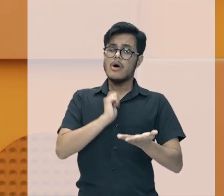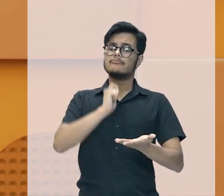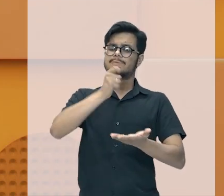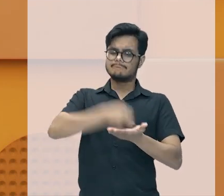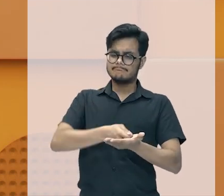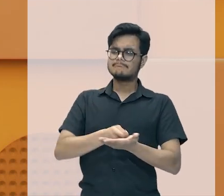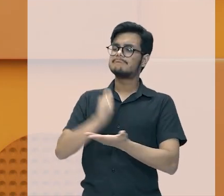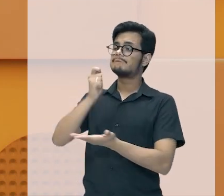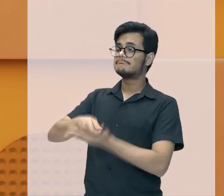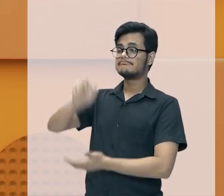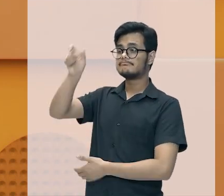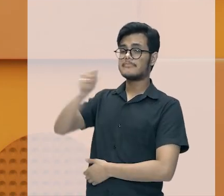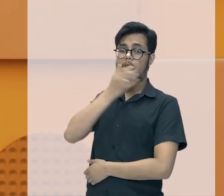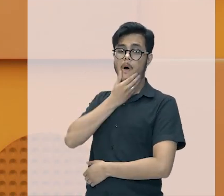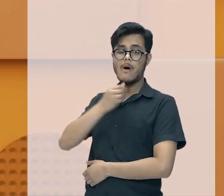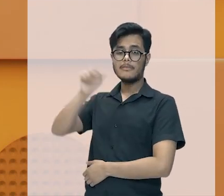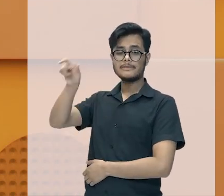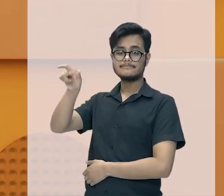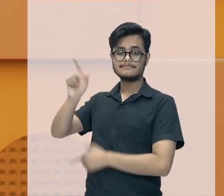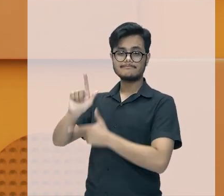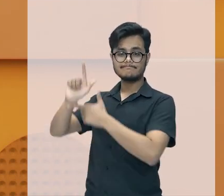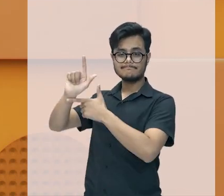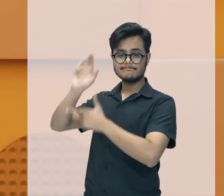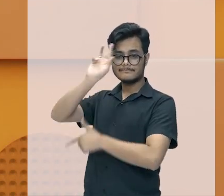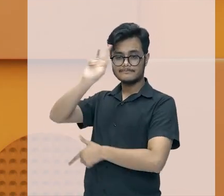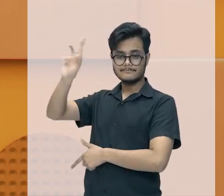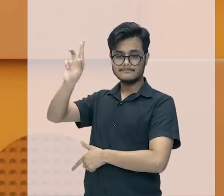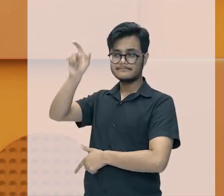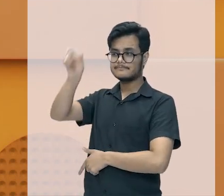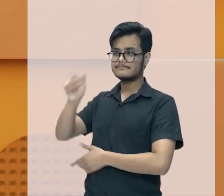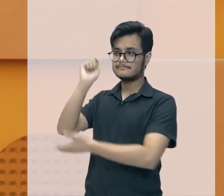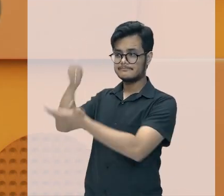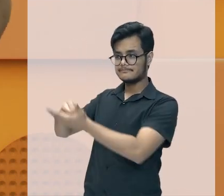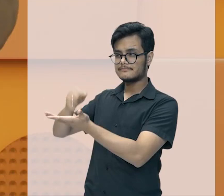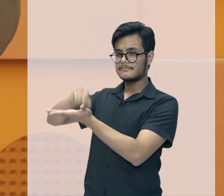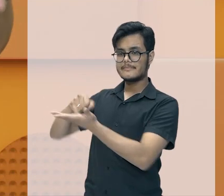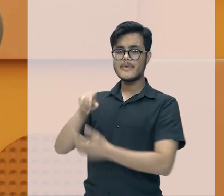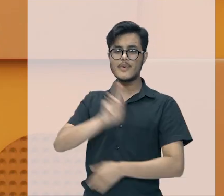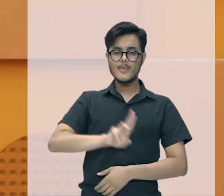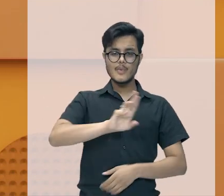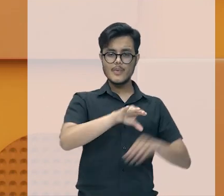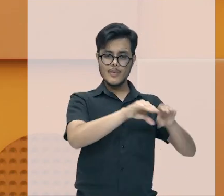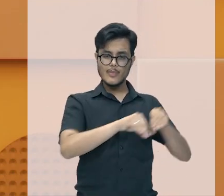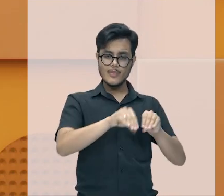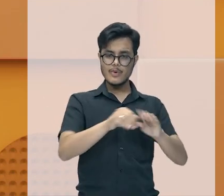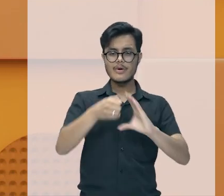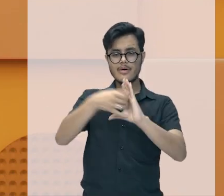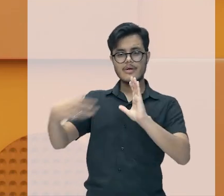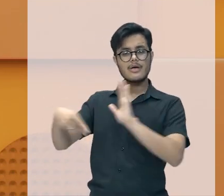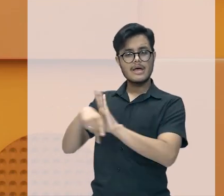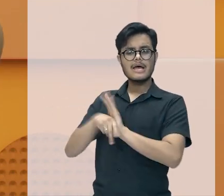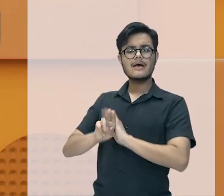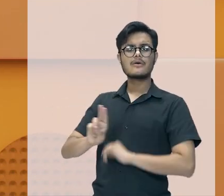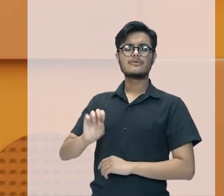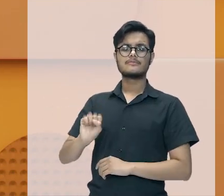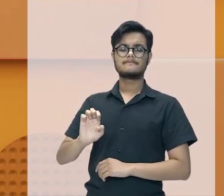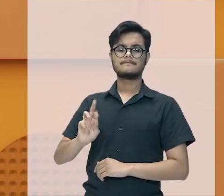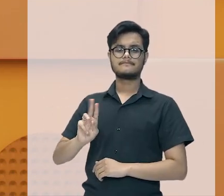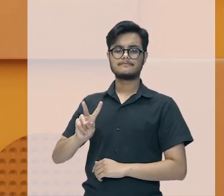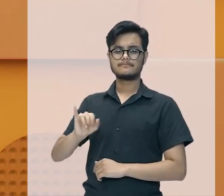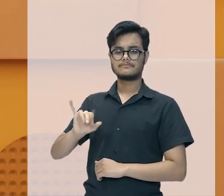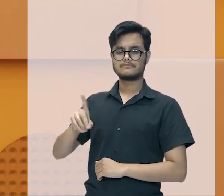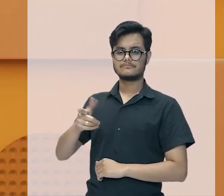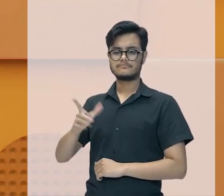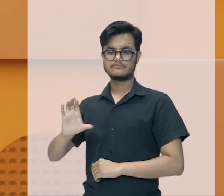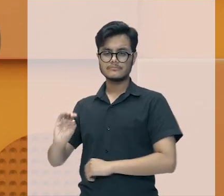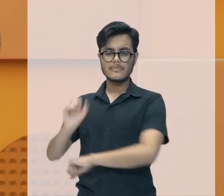o meu senhor. Ok? Então, vai ser exatamente, né, uma das características agora do que, professora? Da